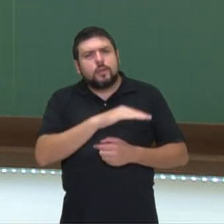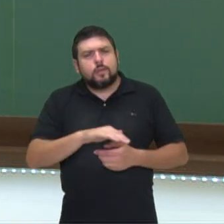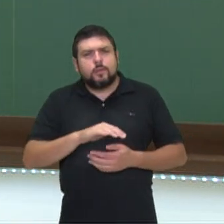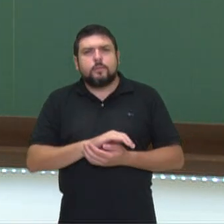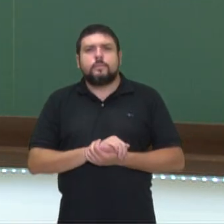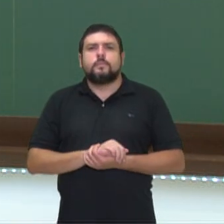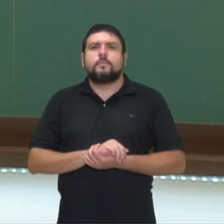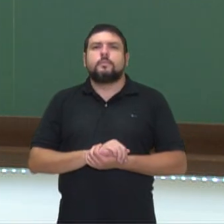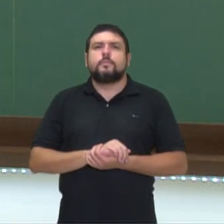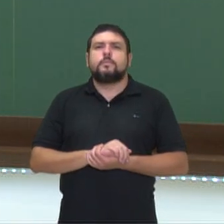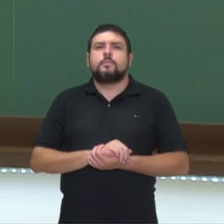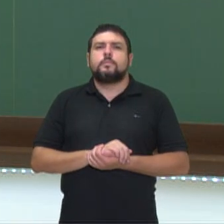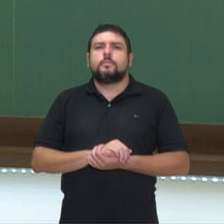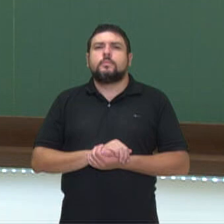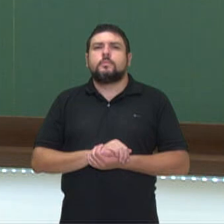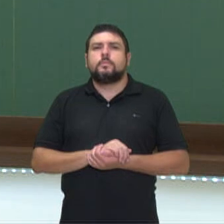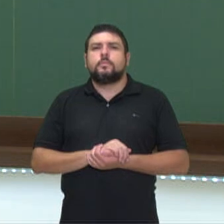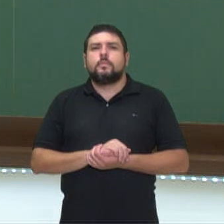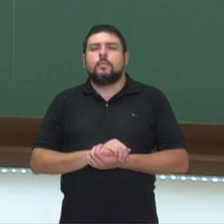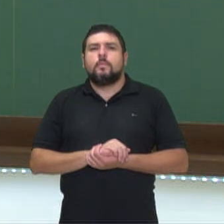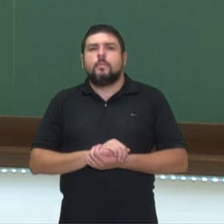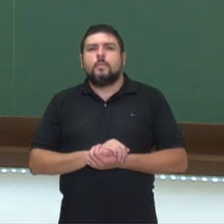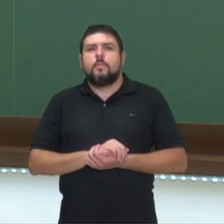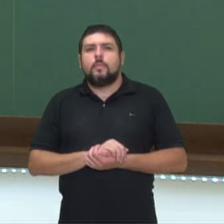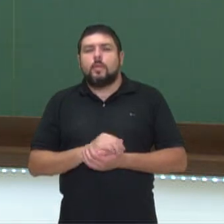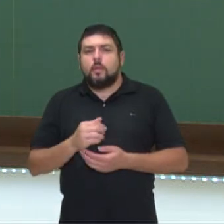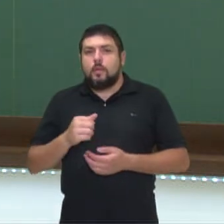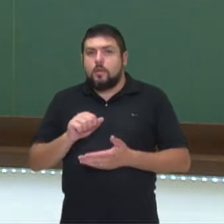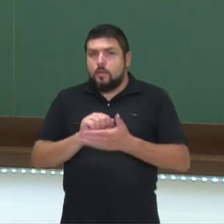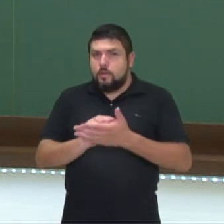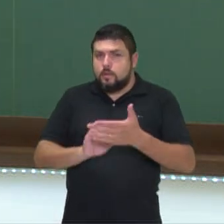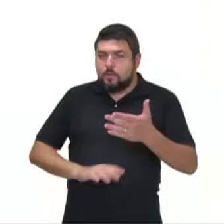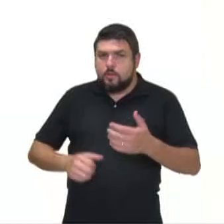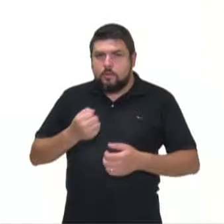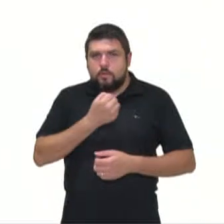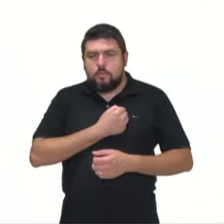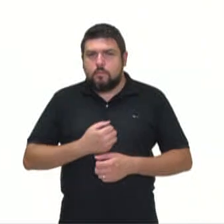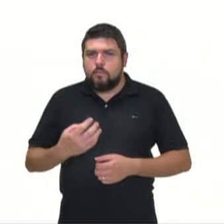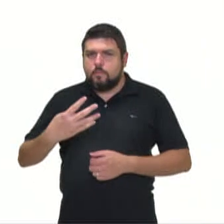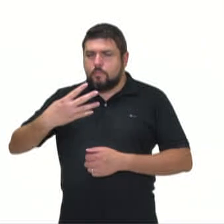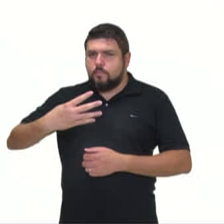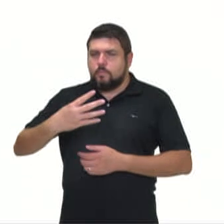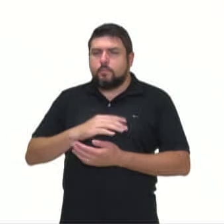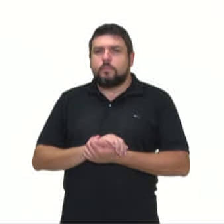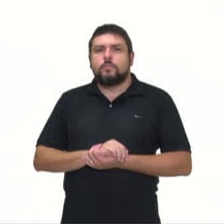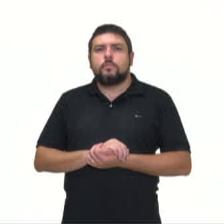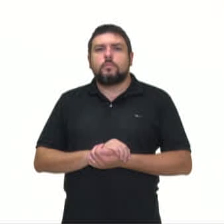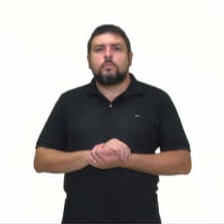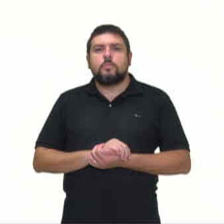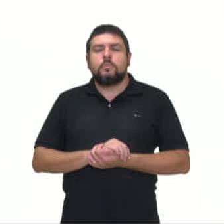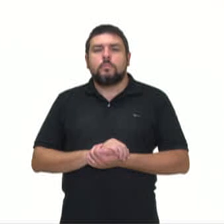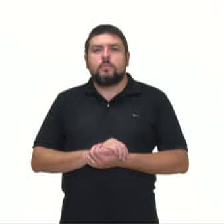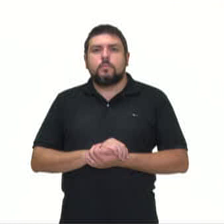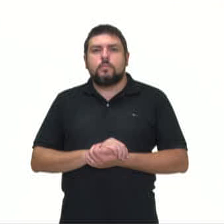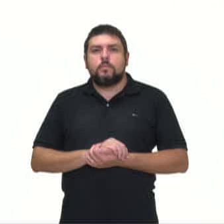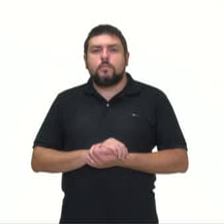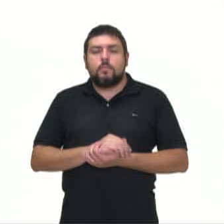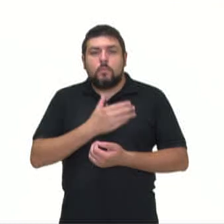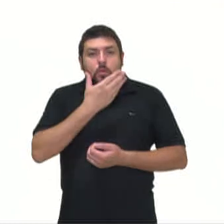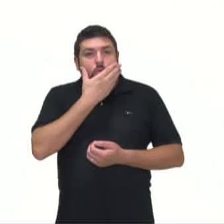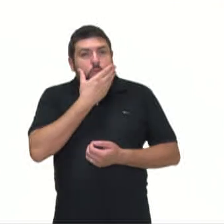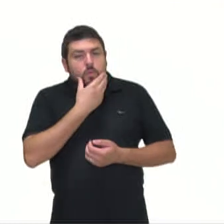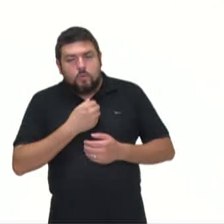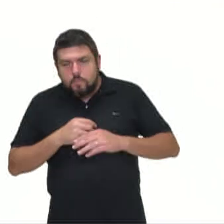Voltamos agora aos nossos exercícios, temos mais um, o de número 4. Leia comigo. O homem subiu os 2 lances de